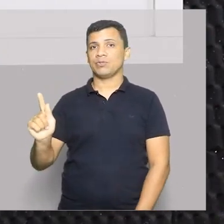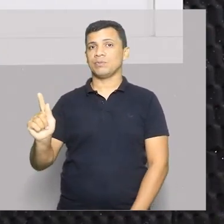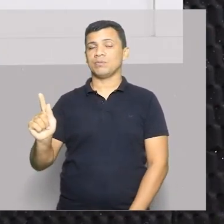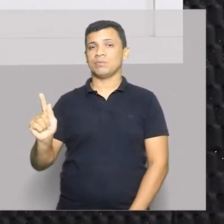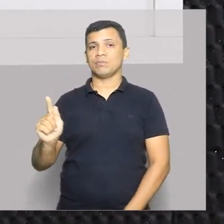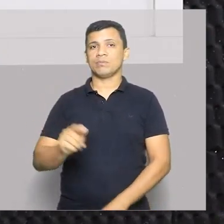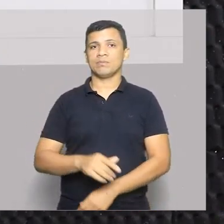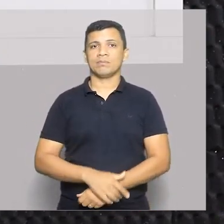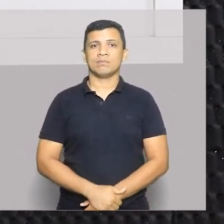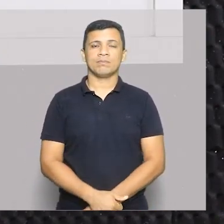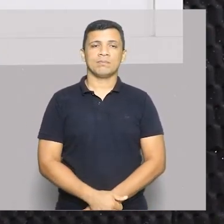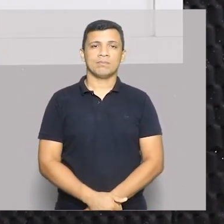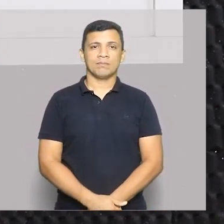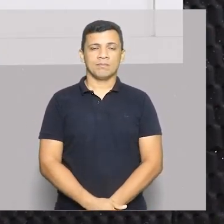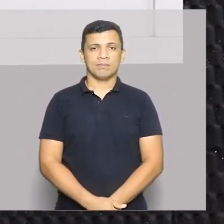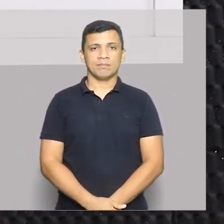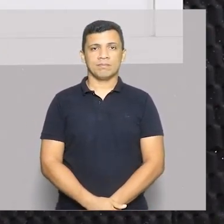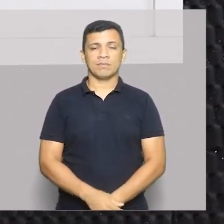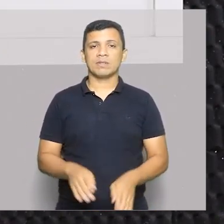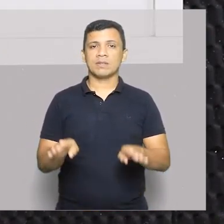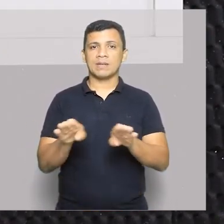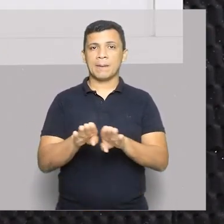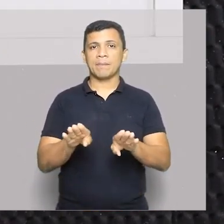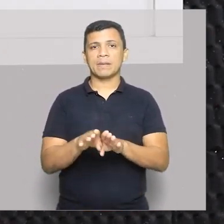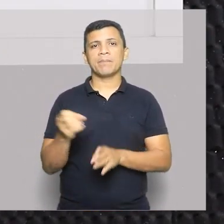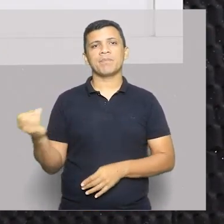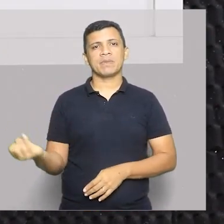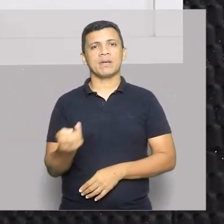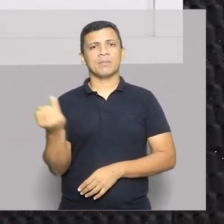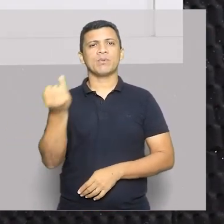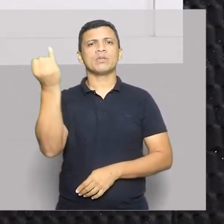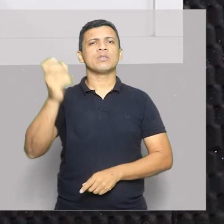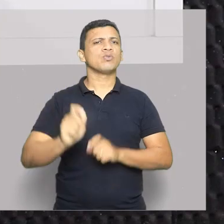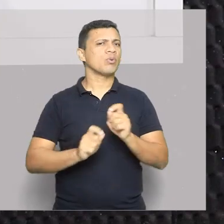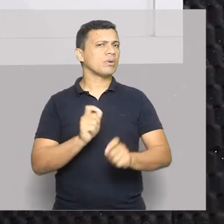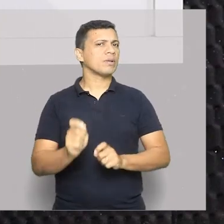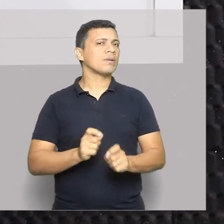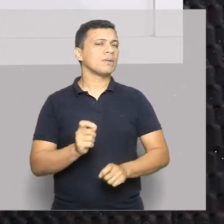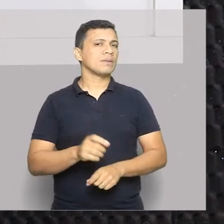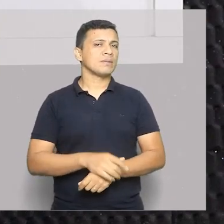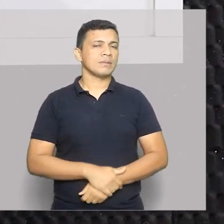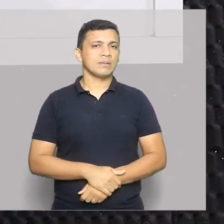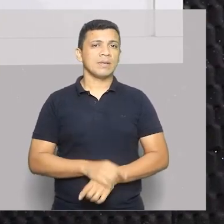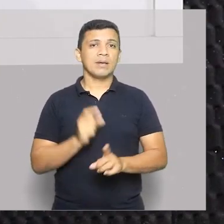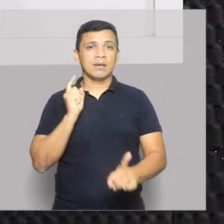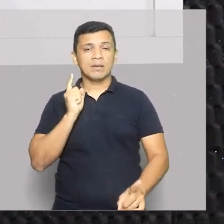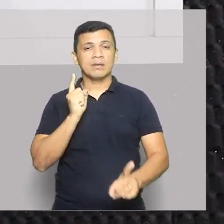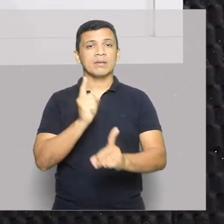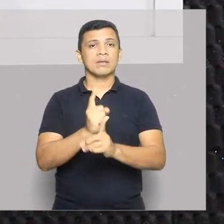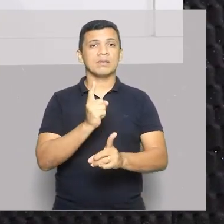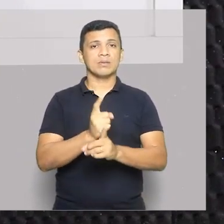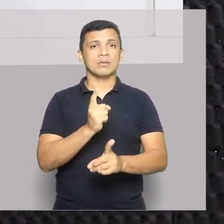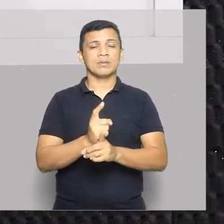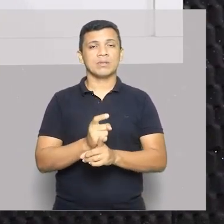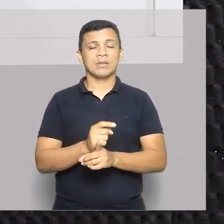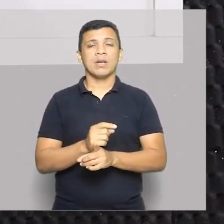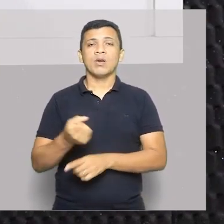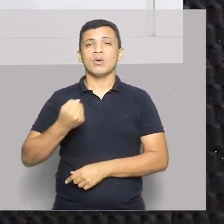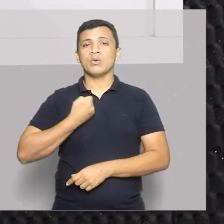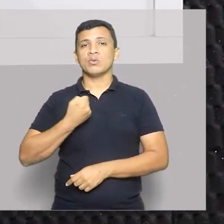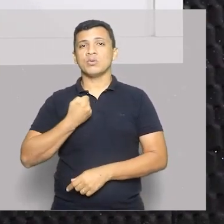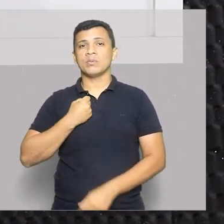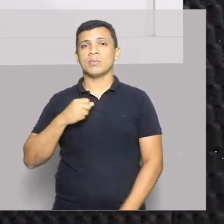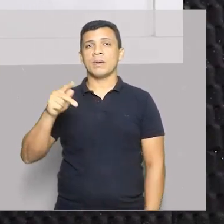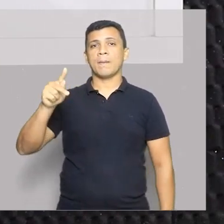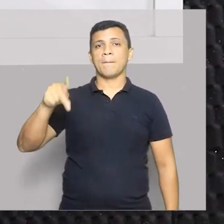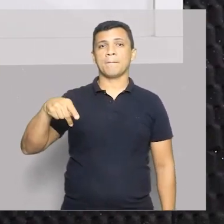Beleza? Bom, algo que é importante também, então, é você saber obter um termo de uma PG